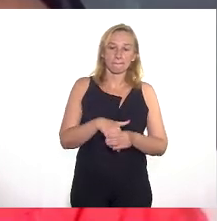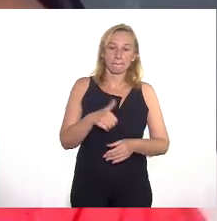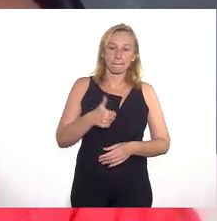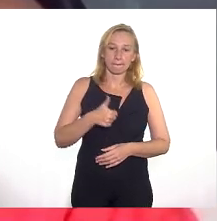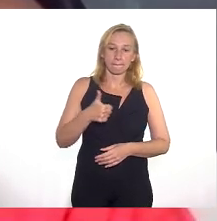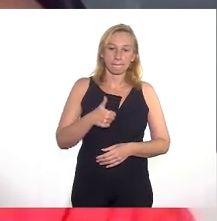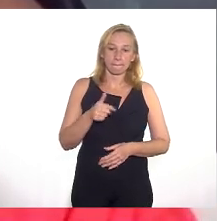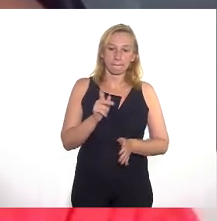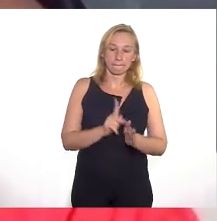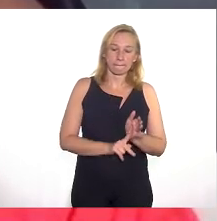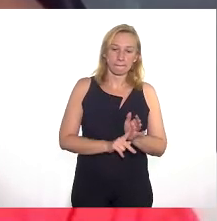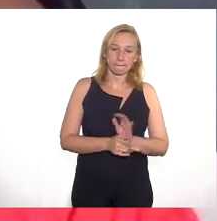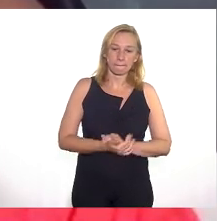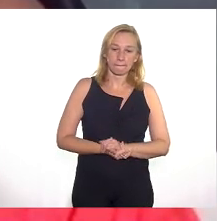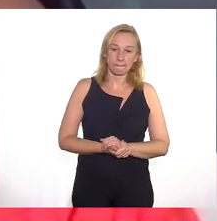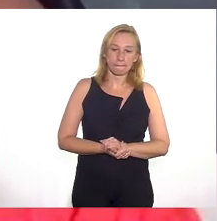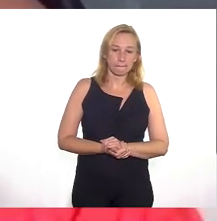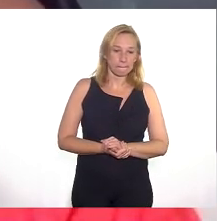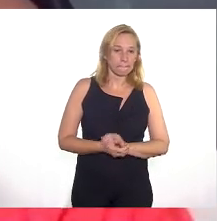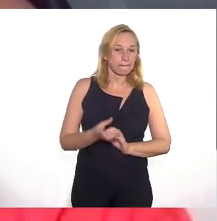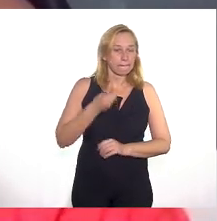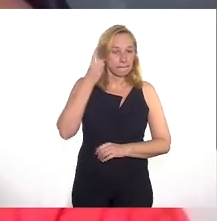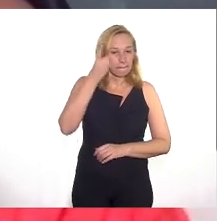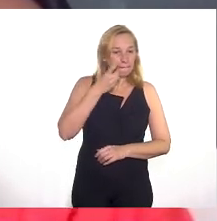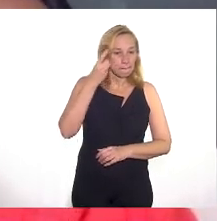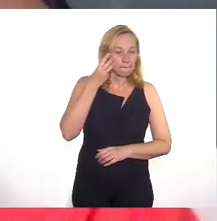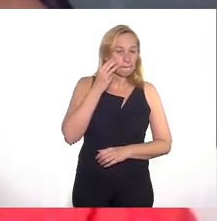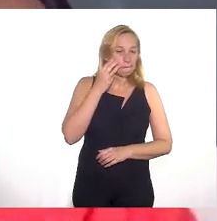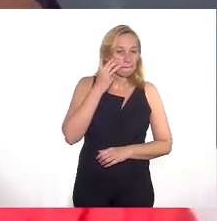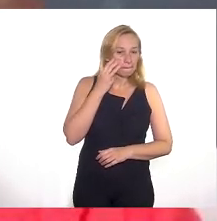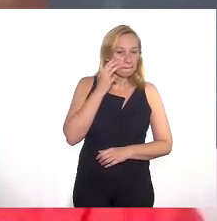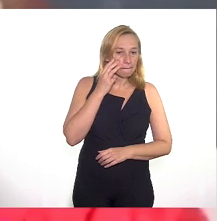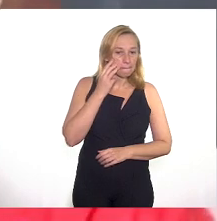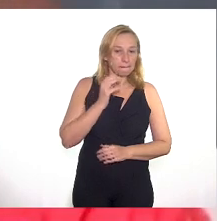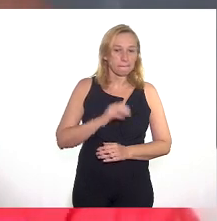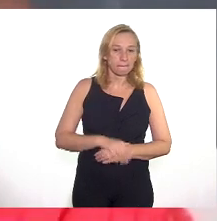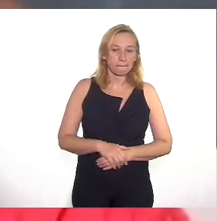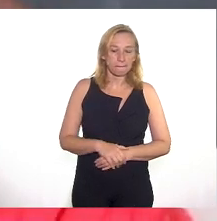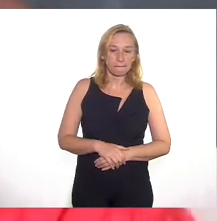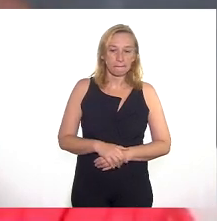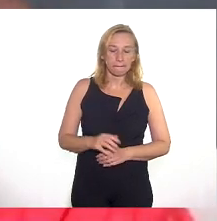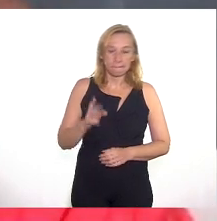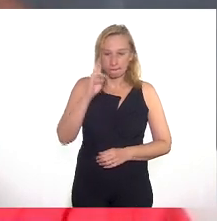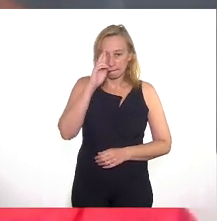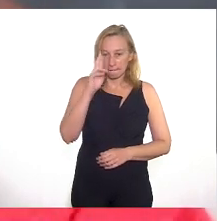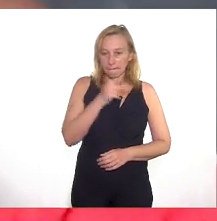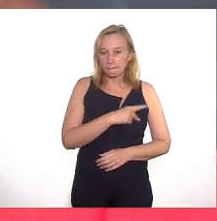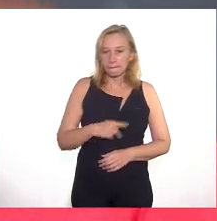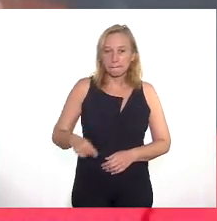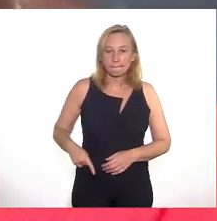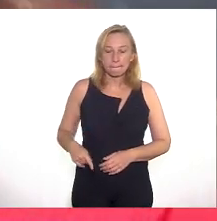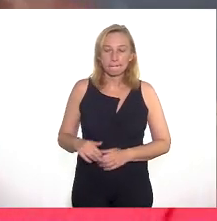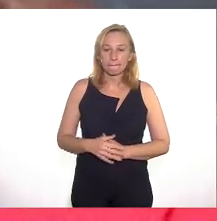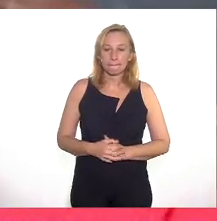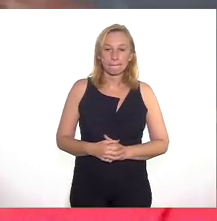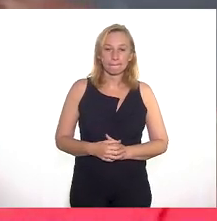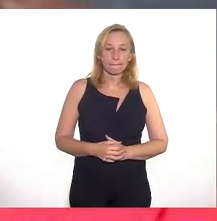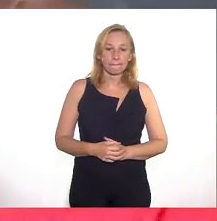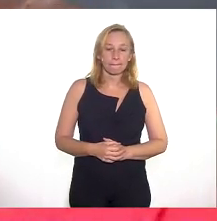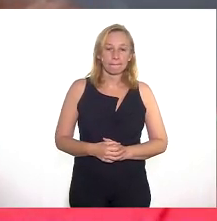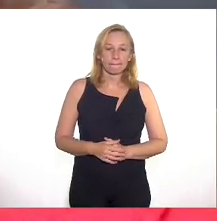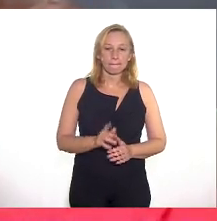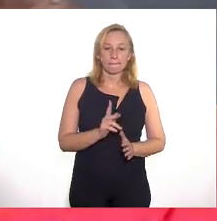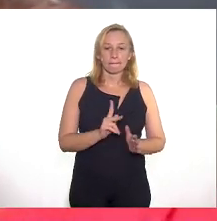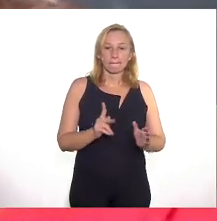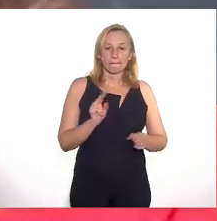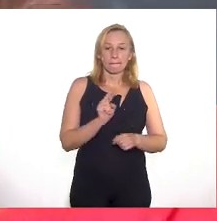projeto dessa sessão, que foi de autoria do deputado Valdec, Vossa Excelência, que dispõe sobre a preservação